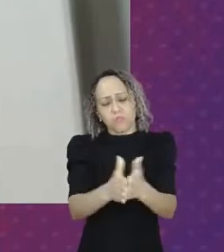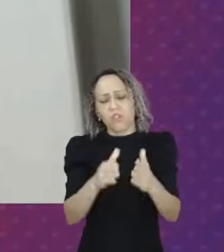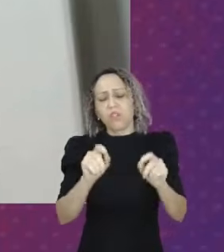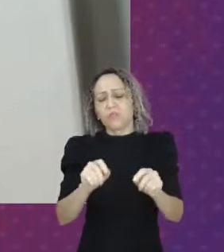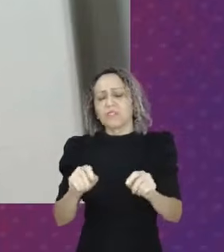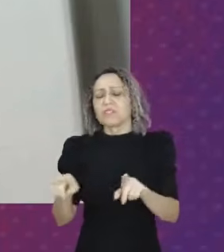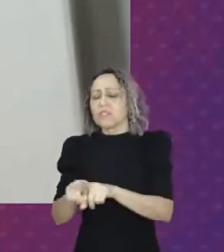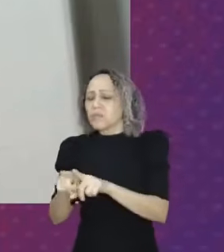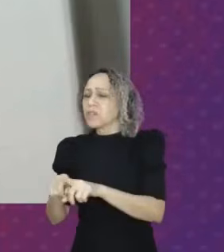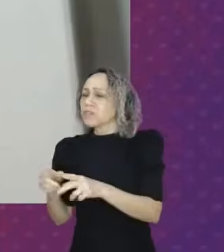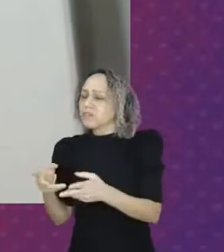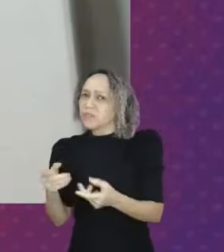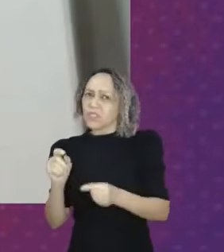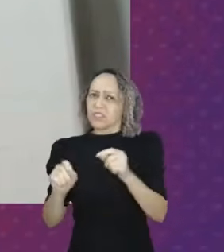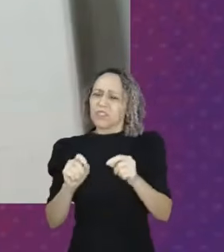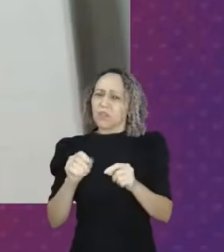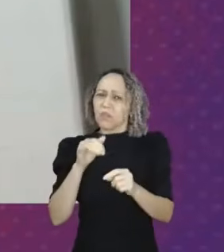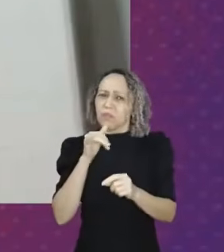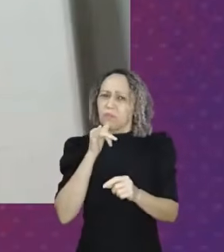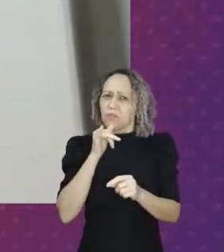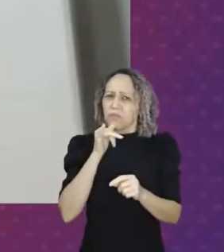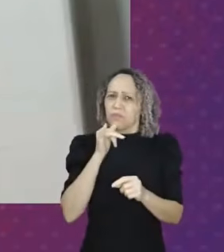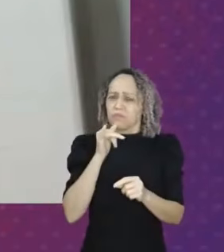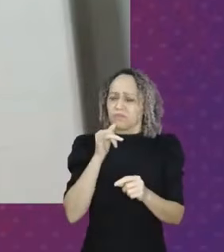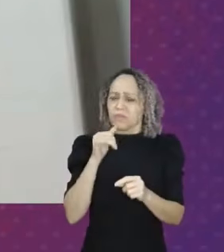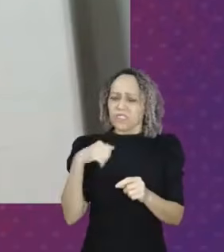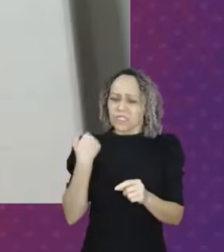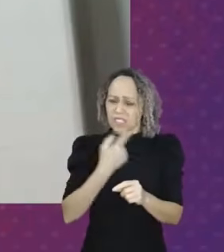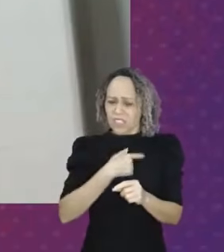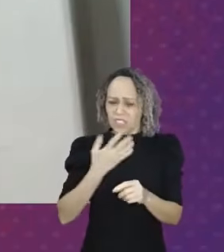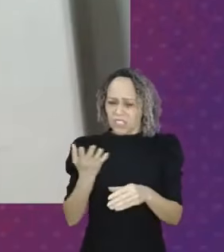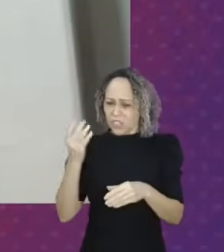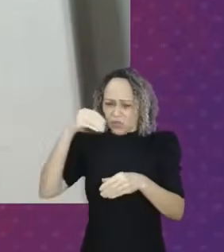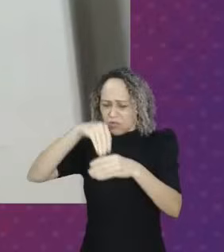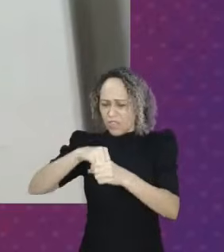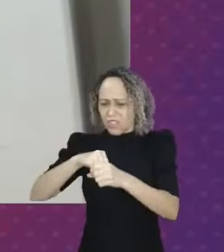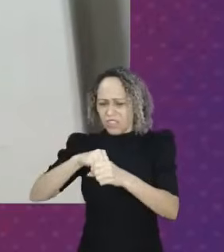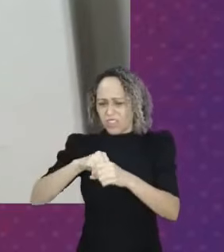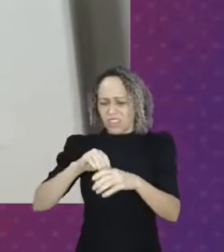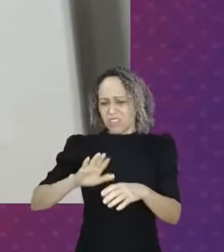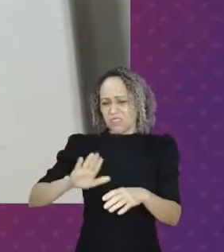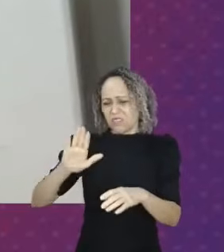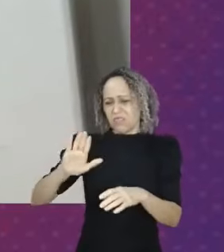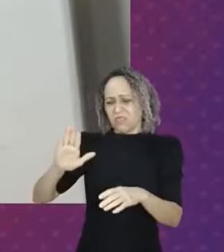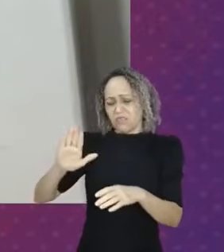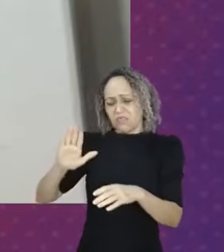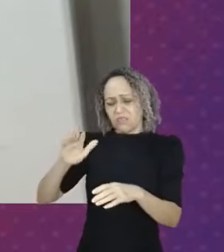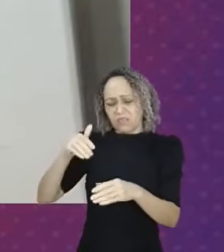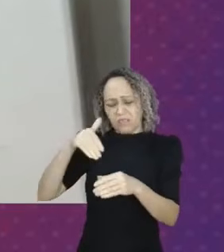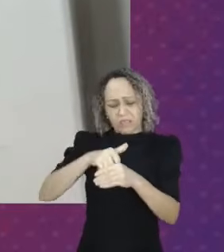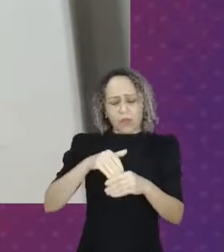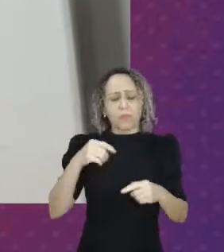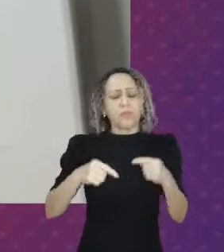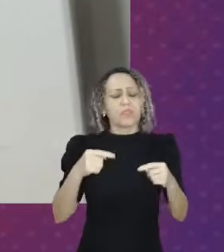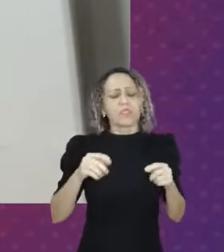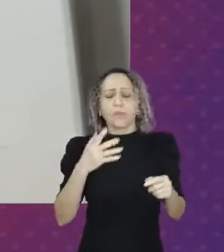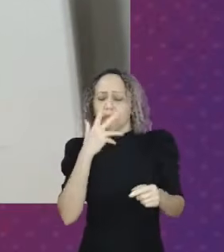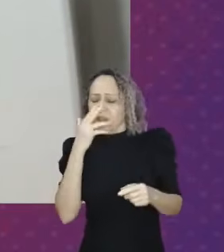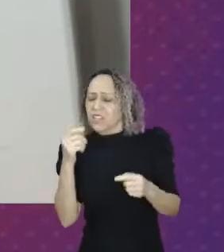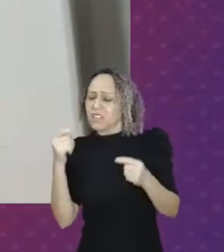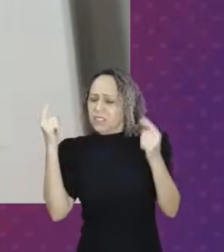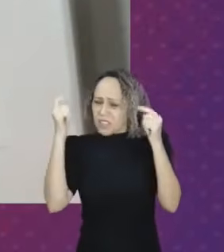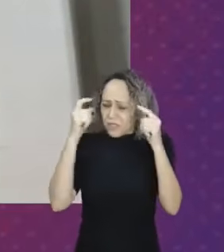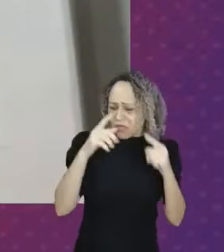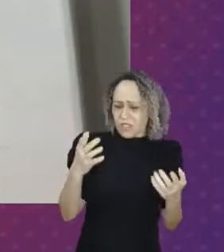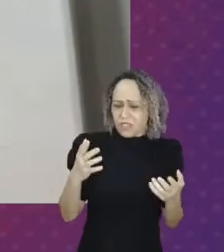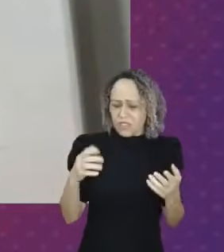fora, parece uma tarefa muito difícil, né, muito distante da nossa realidade, mas que tem que ser feito por nós, tem que ser feito por nós, e nós temos